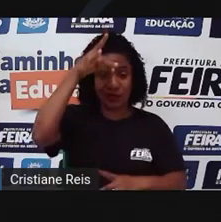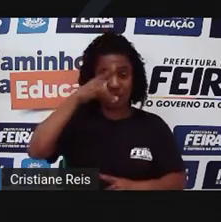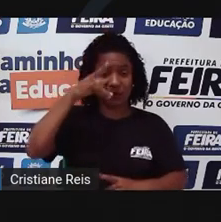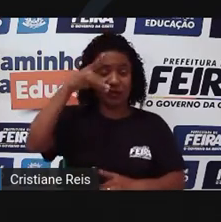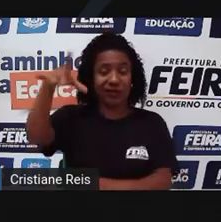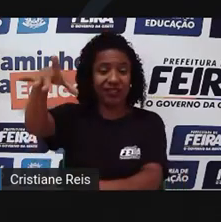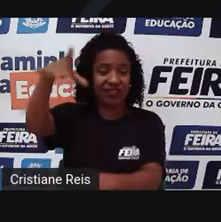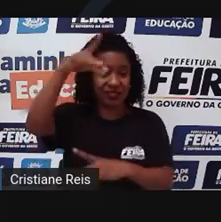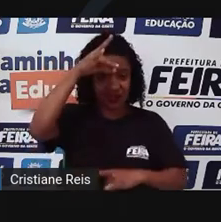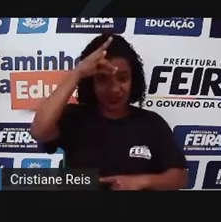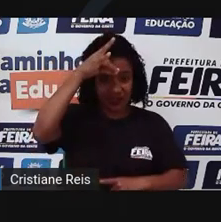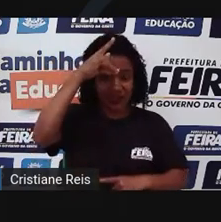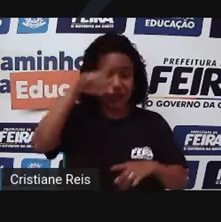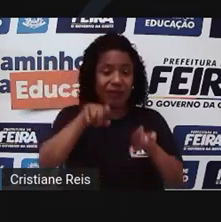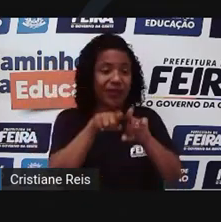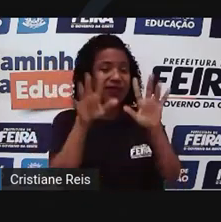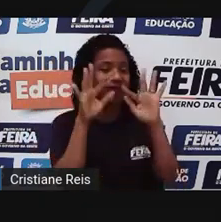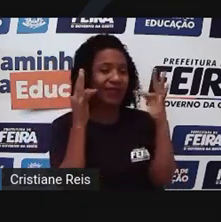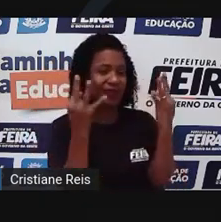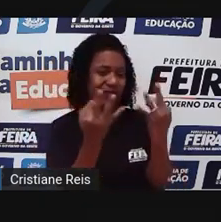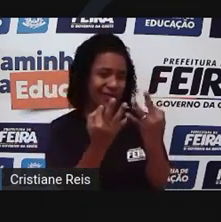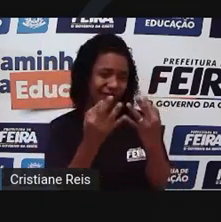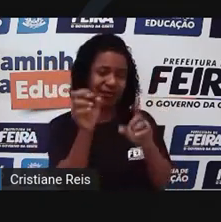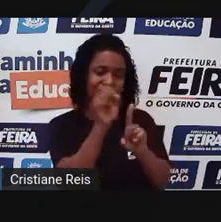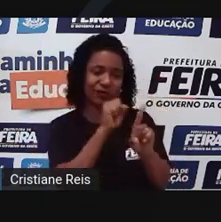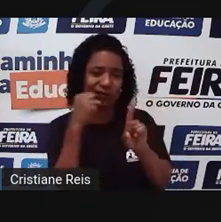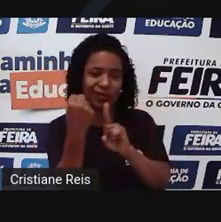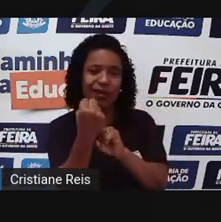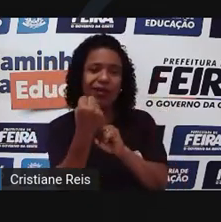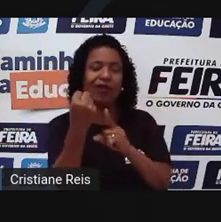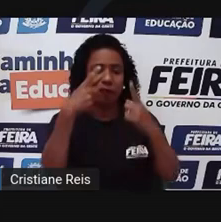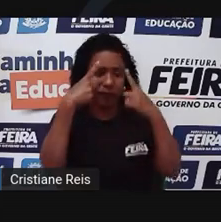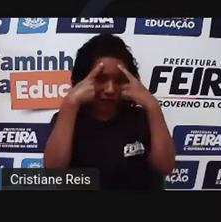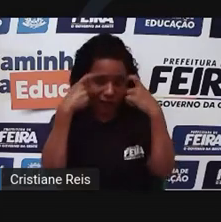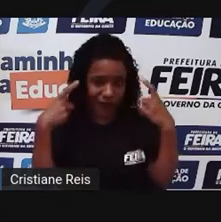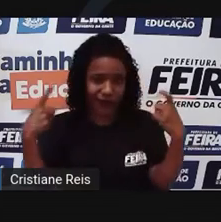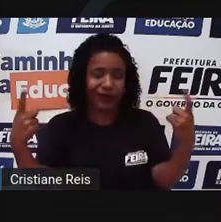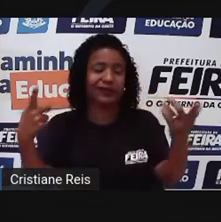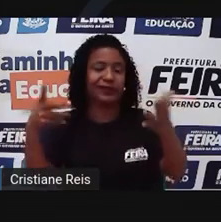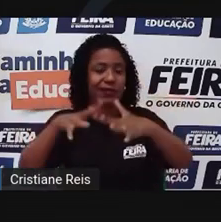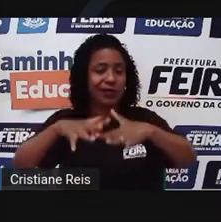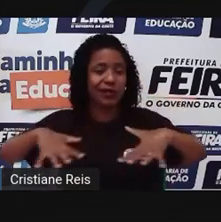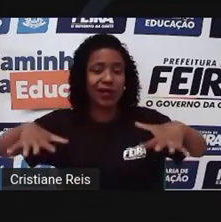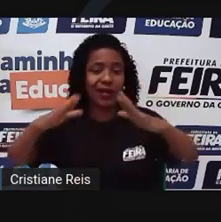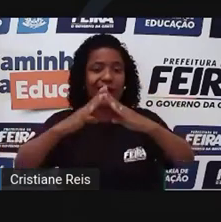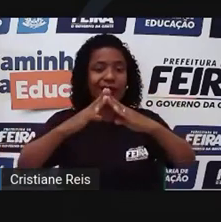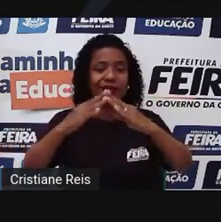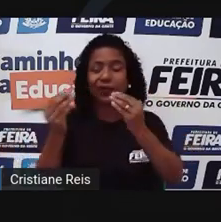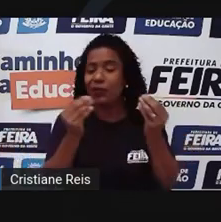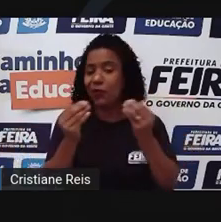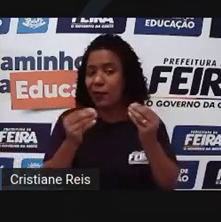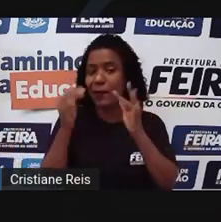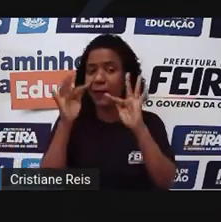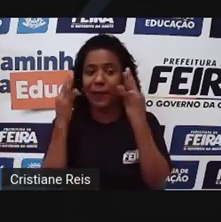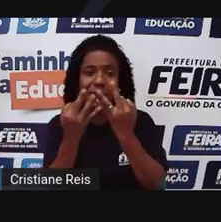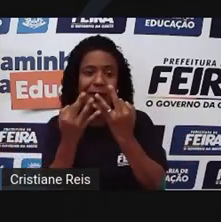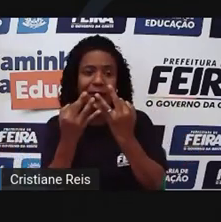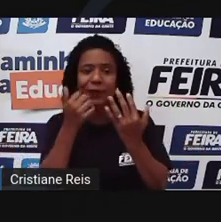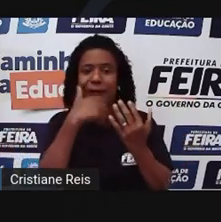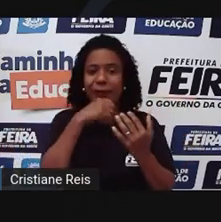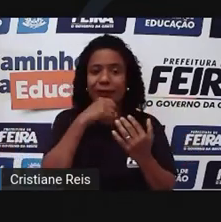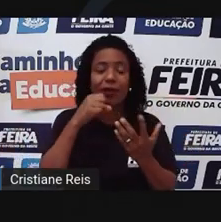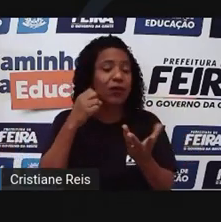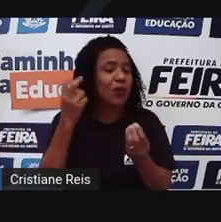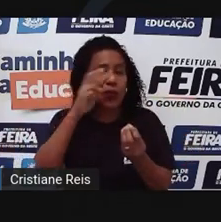sociais, com as condições da família, com a questão da violência no espaço doméstico, com o capital cultural dos pais. Então, tem muitas questões